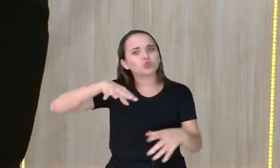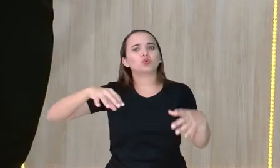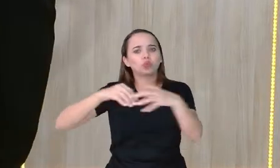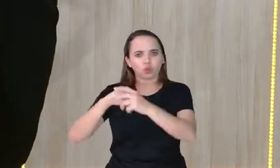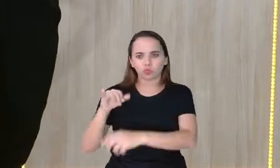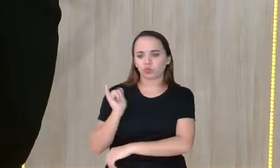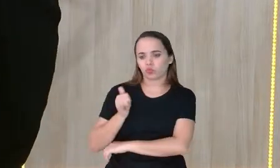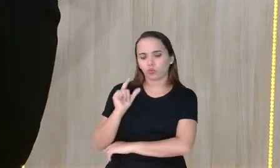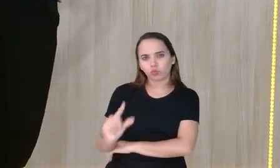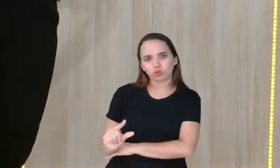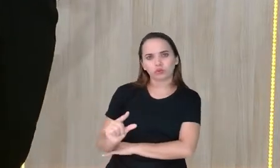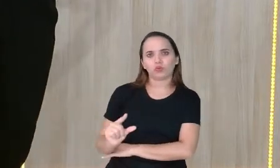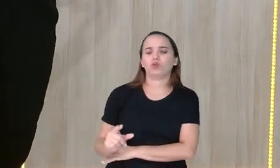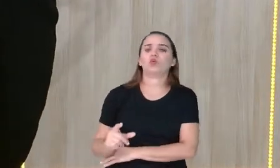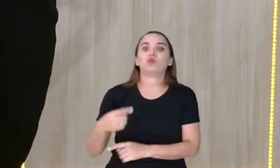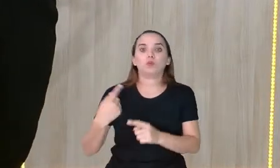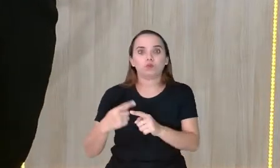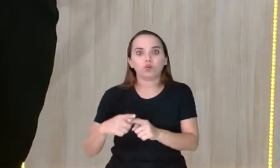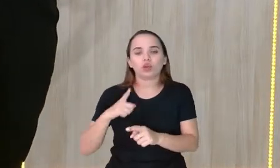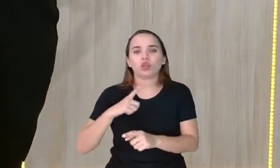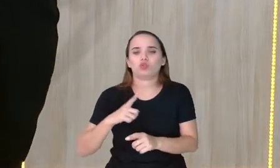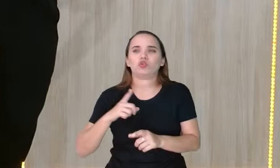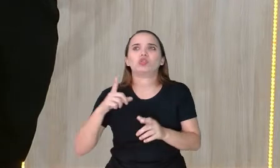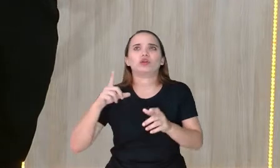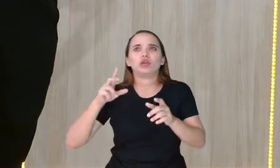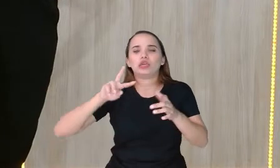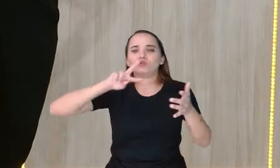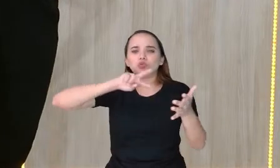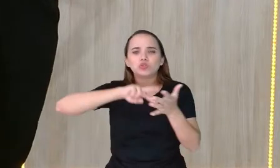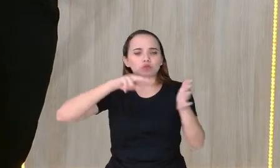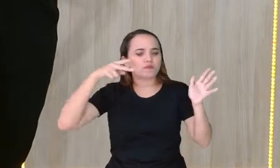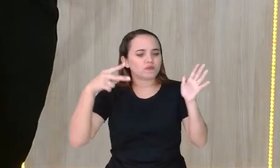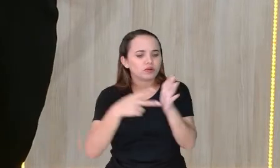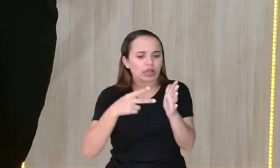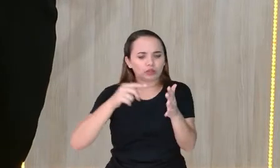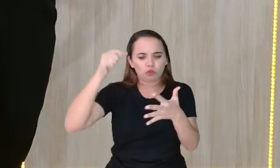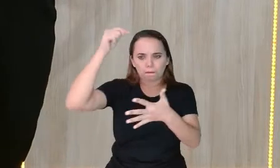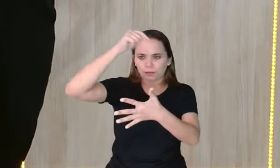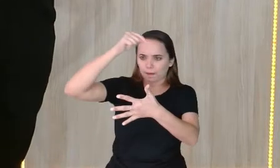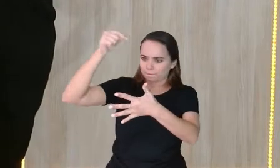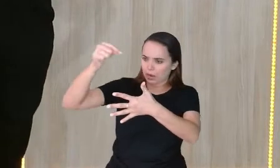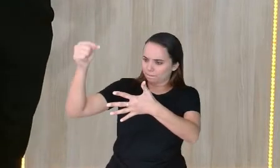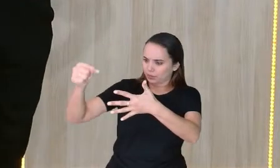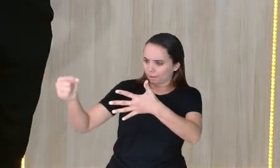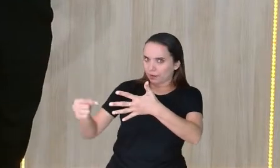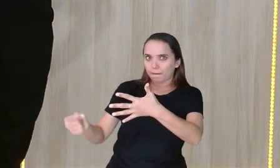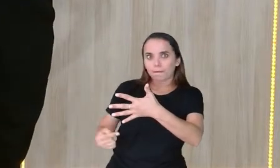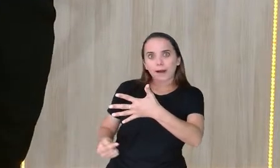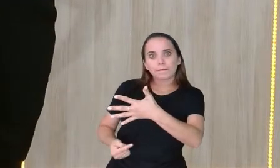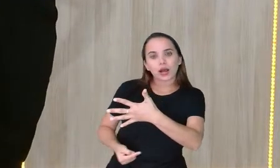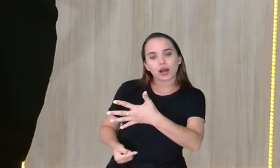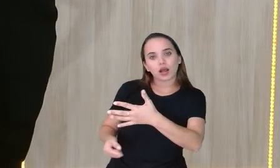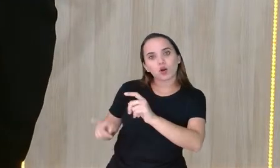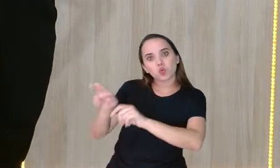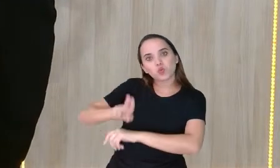você tenha um potencial gigante de sentidos em uma mesma palavra, em um mesmo signo. E aí a gente